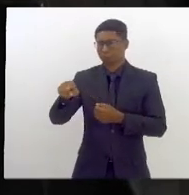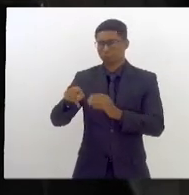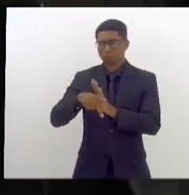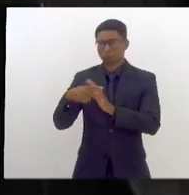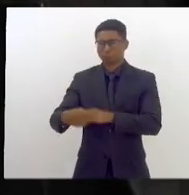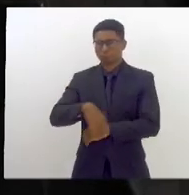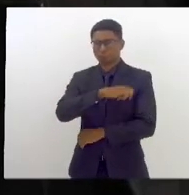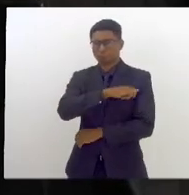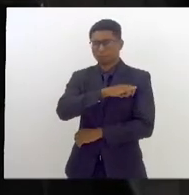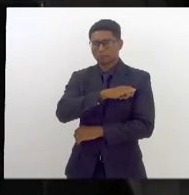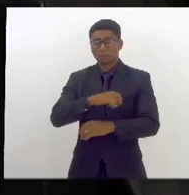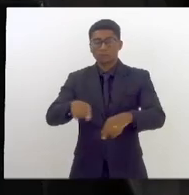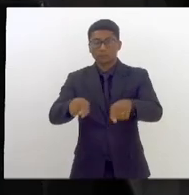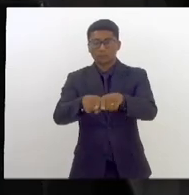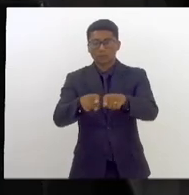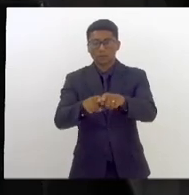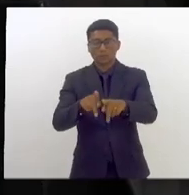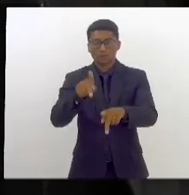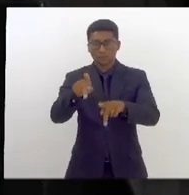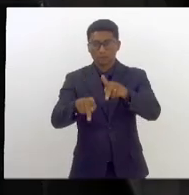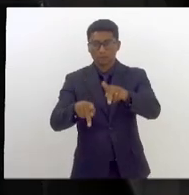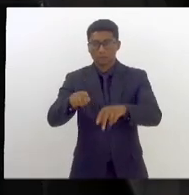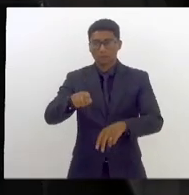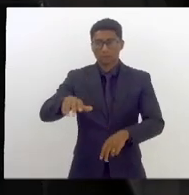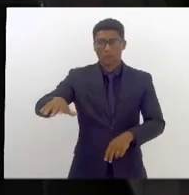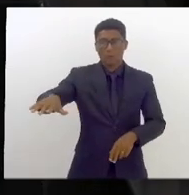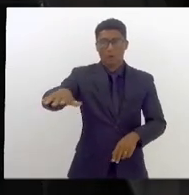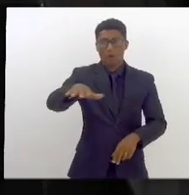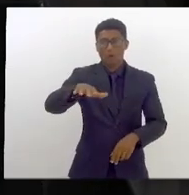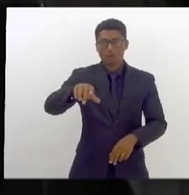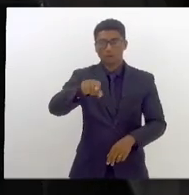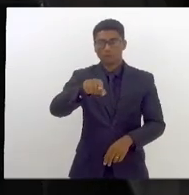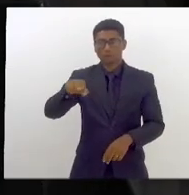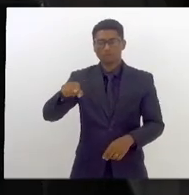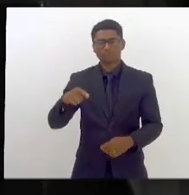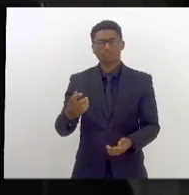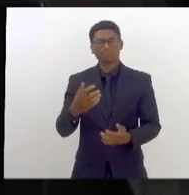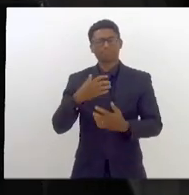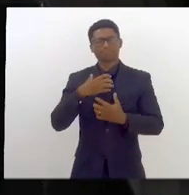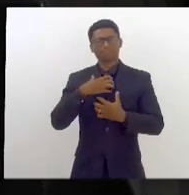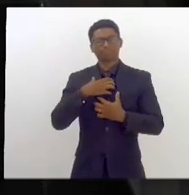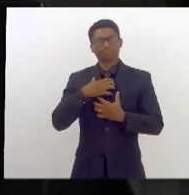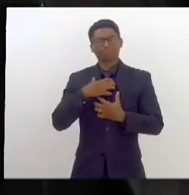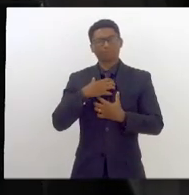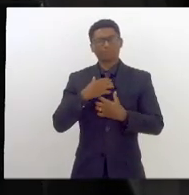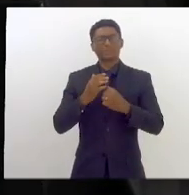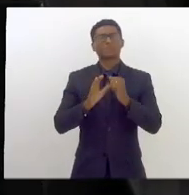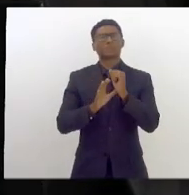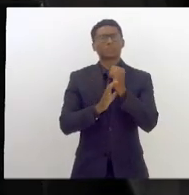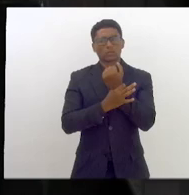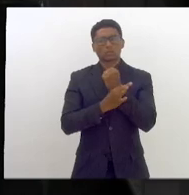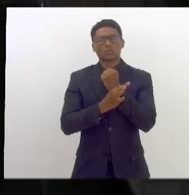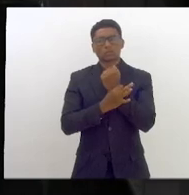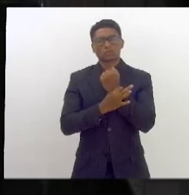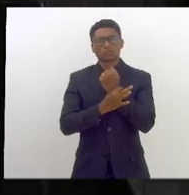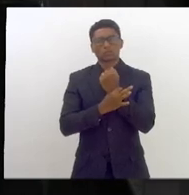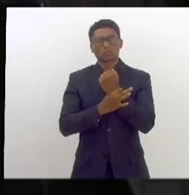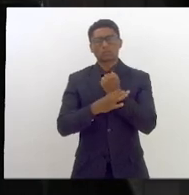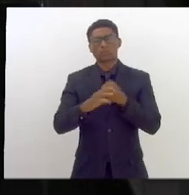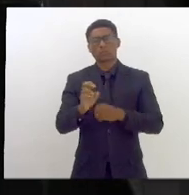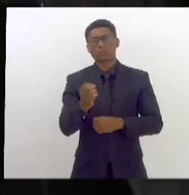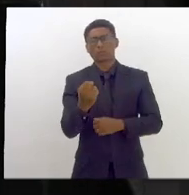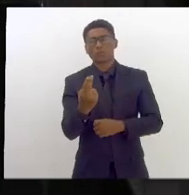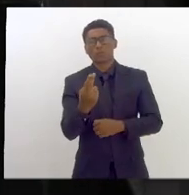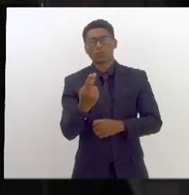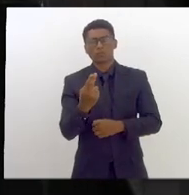que a nossa população pode se sentir ou segura ou tem